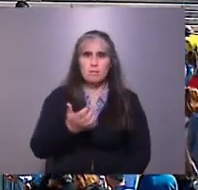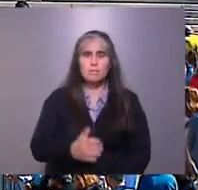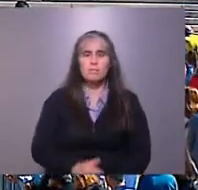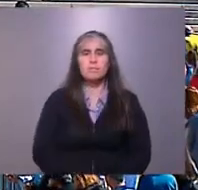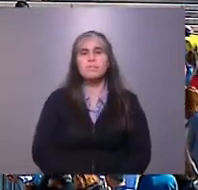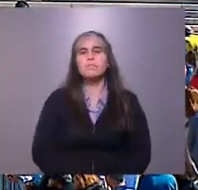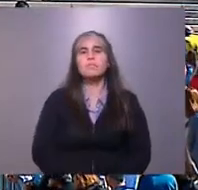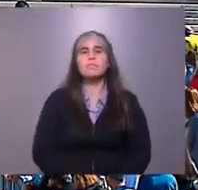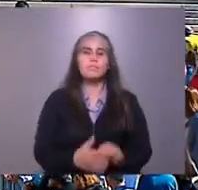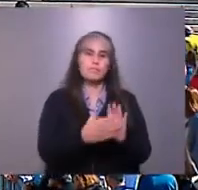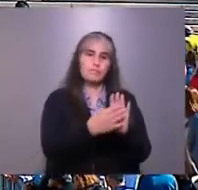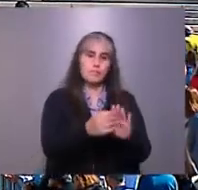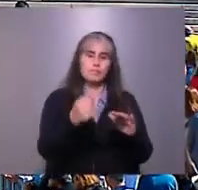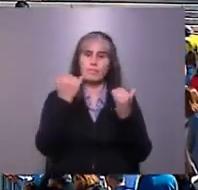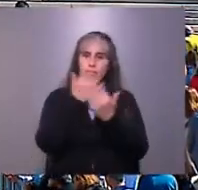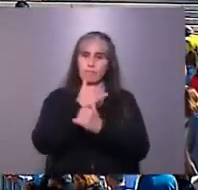Aleluia,